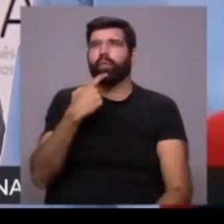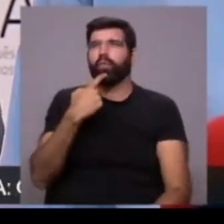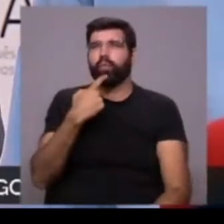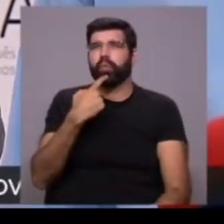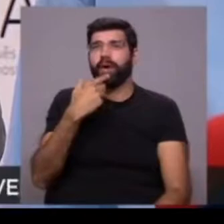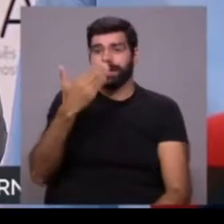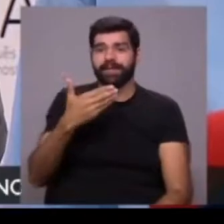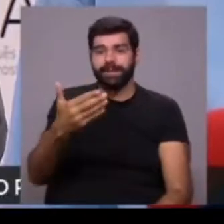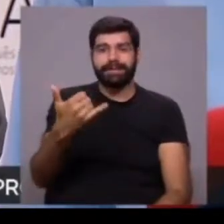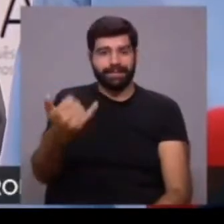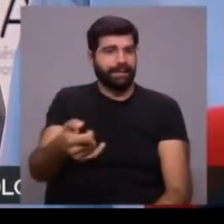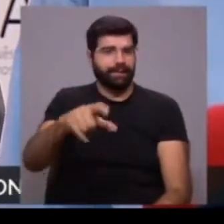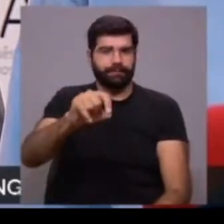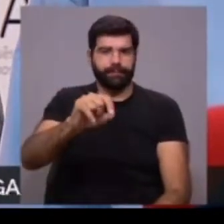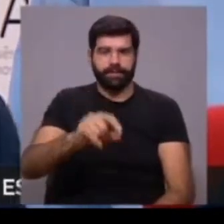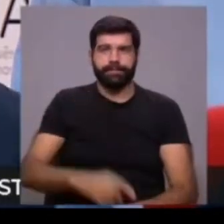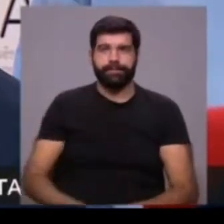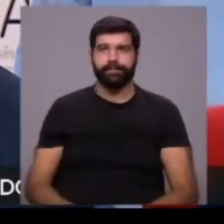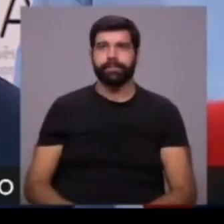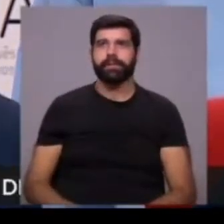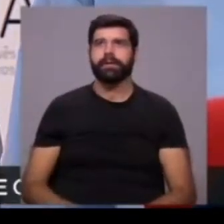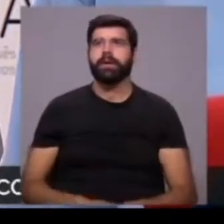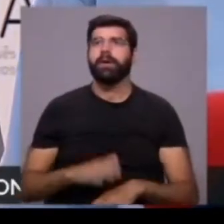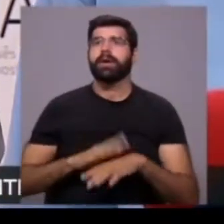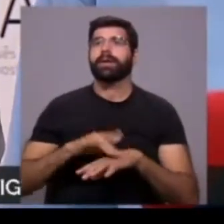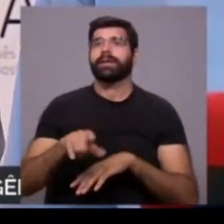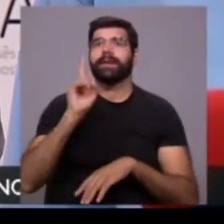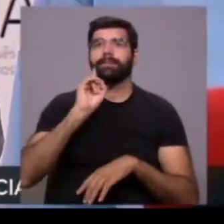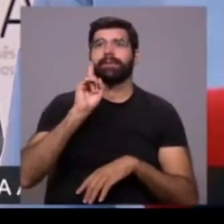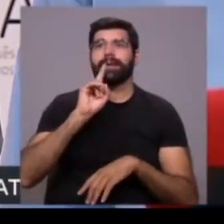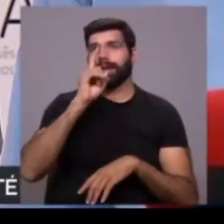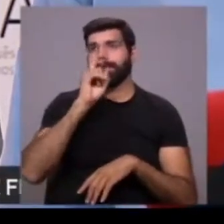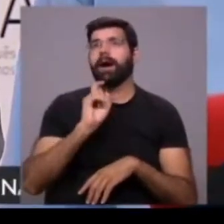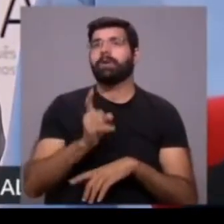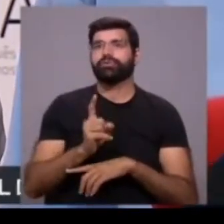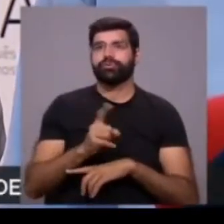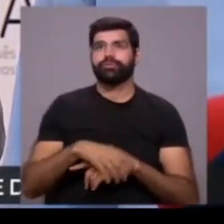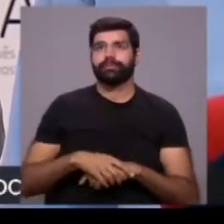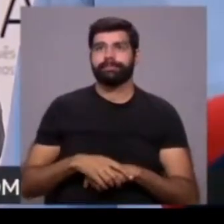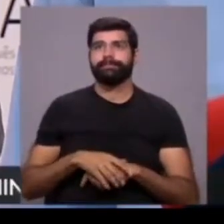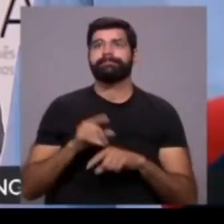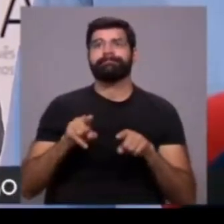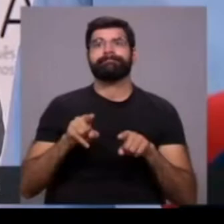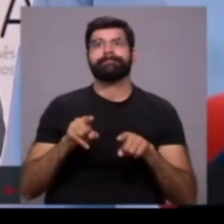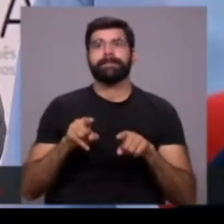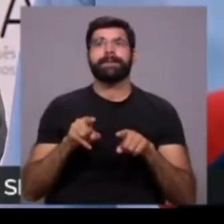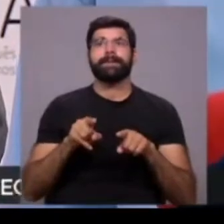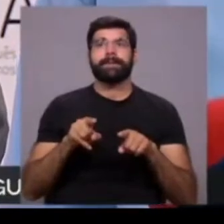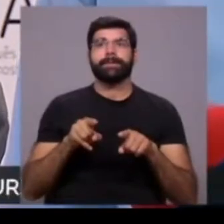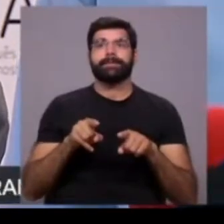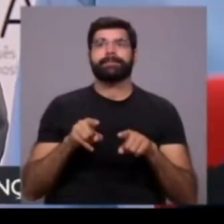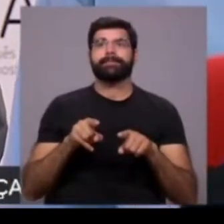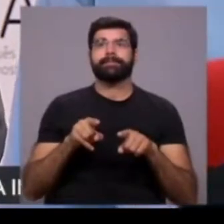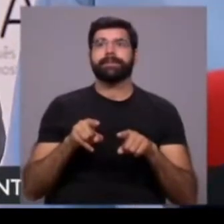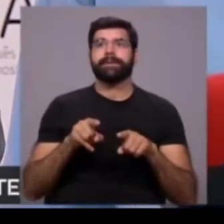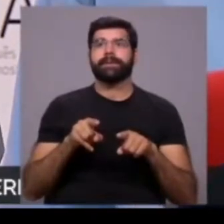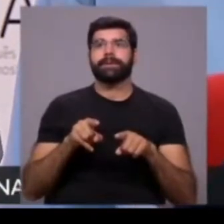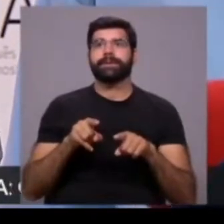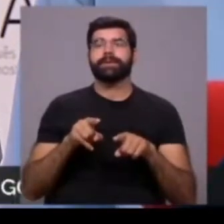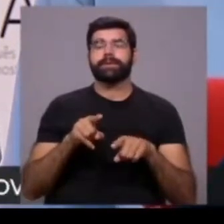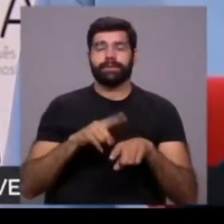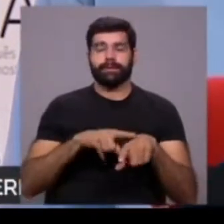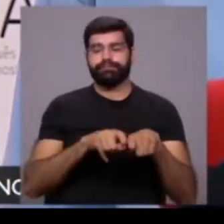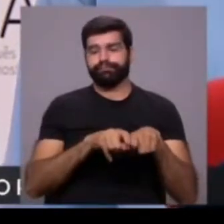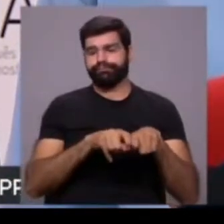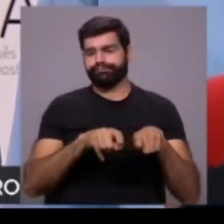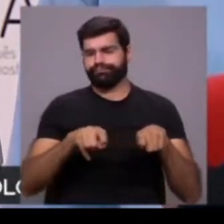próxima semana e é preciso ter em conta que esta que duração deste este duração deste período crítico